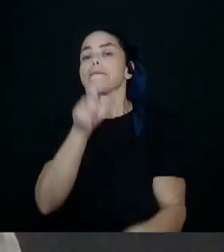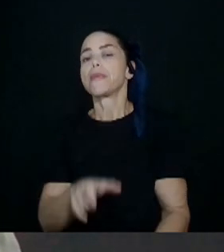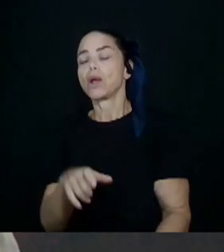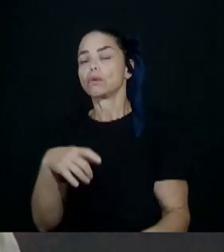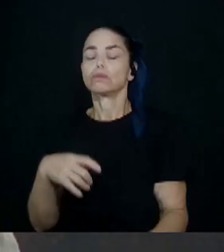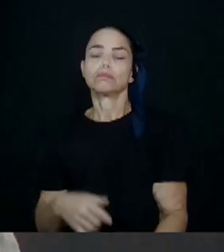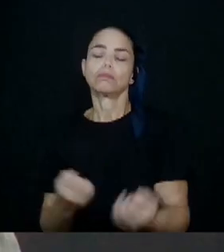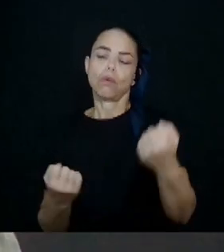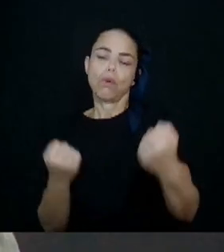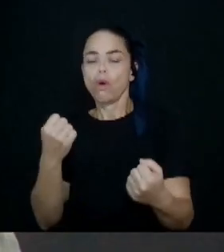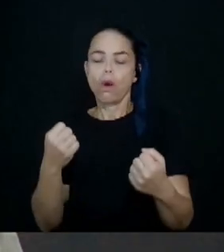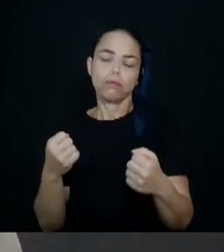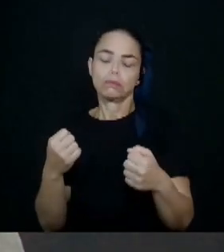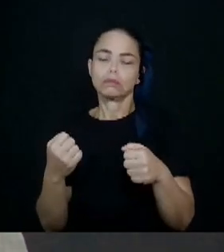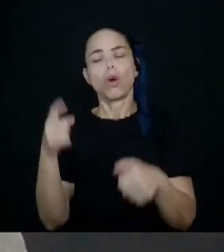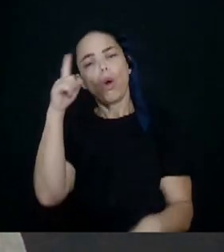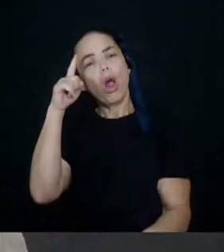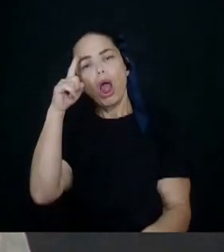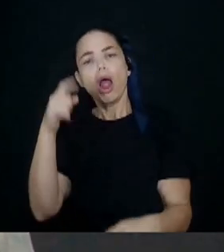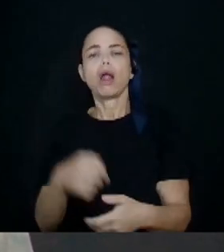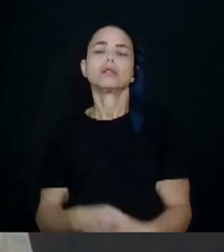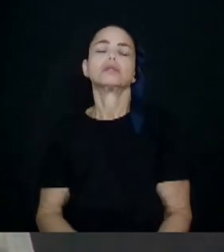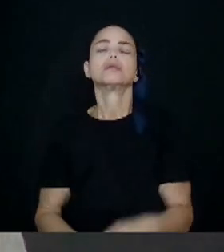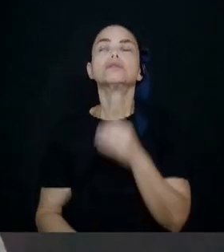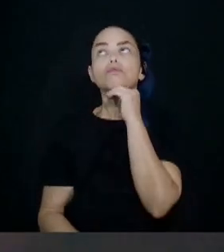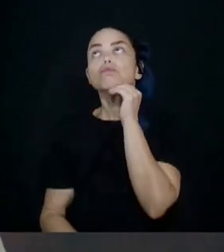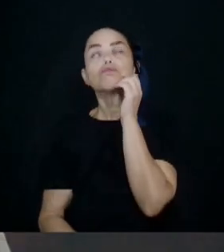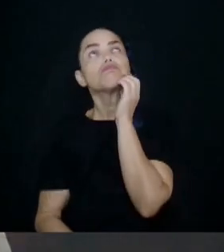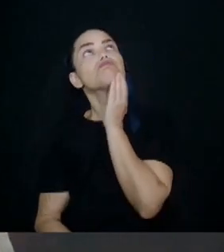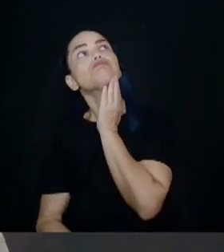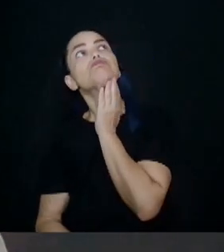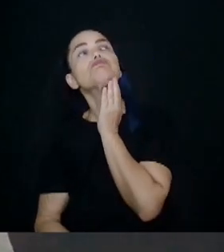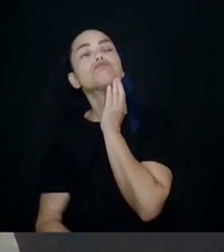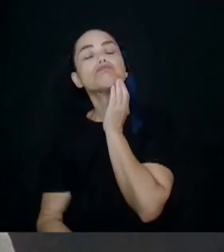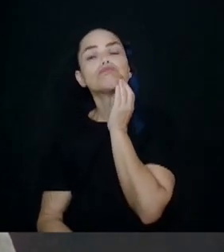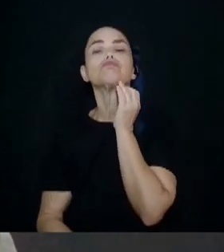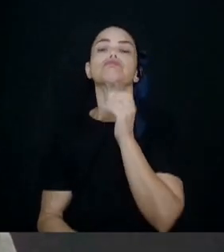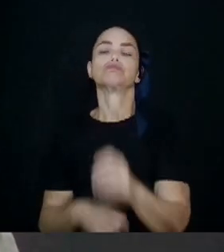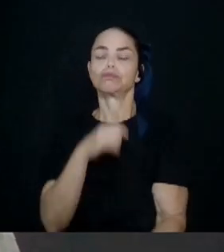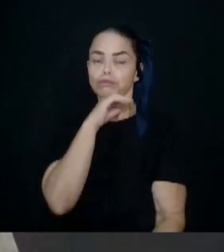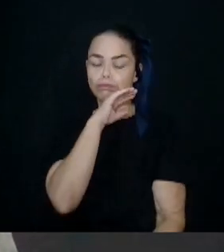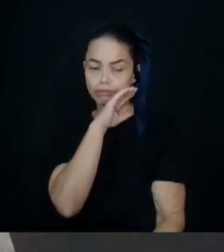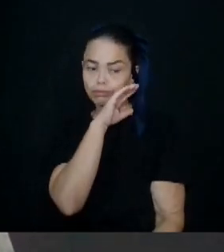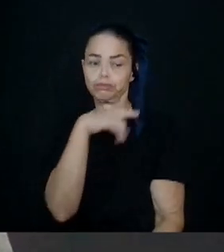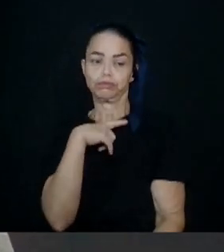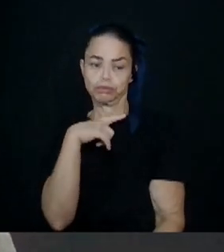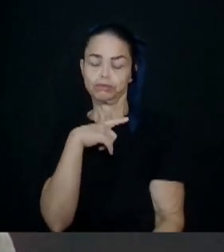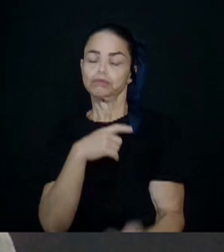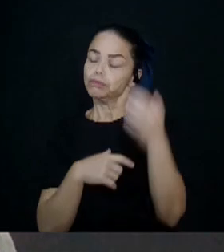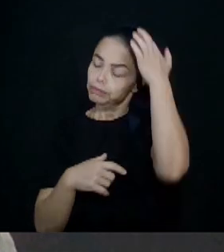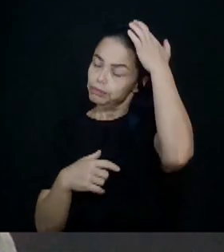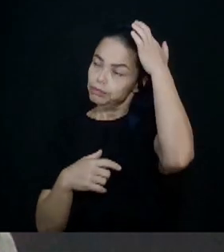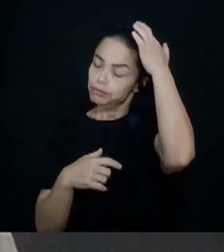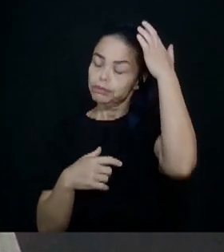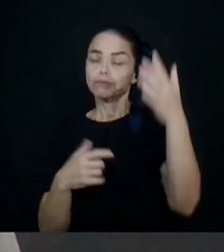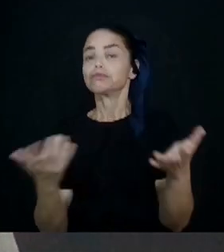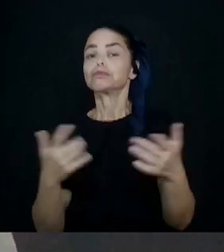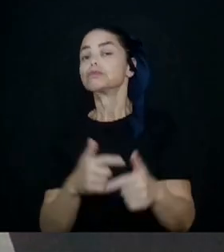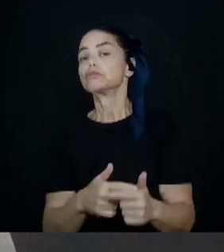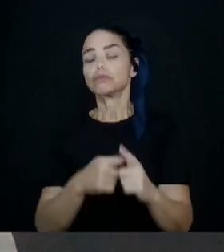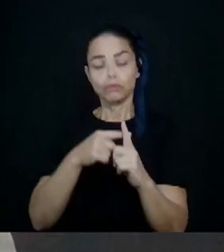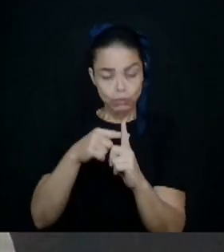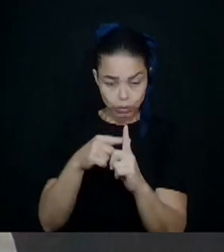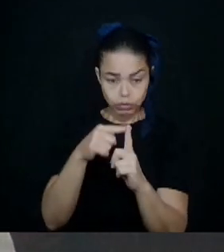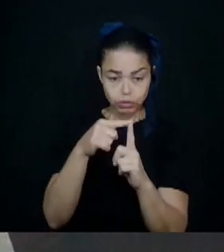no dia a dia. Né? Então, nós temos essas questões? Sim. Agora, qual o grau disso? Nós temos que